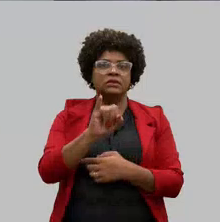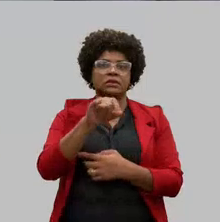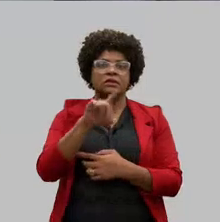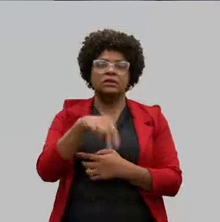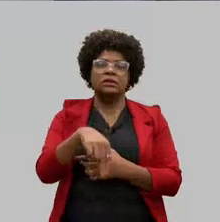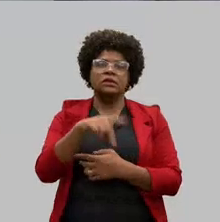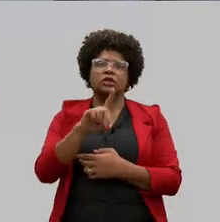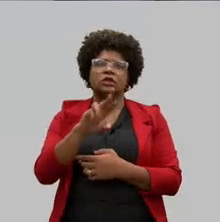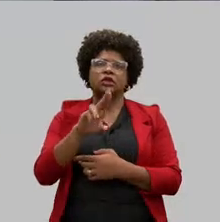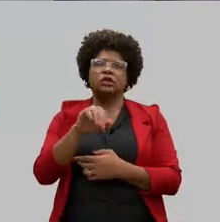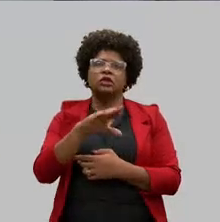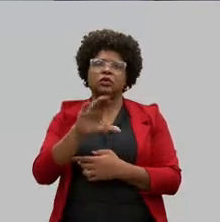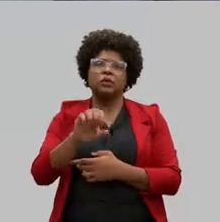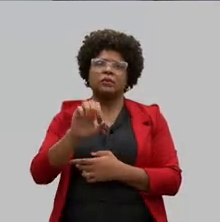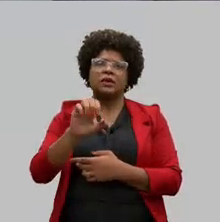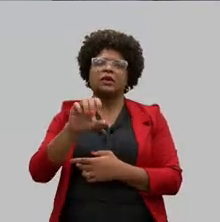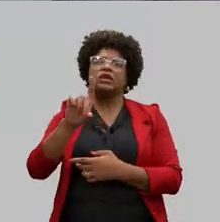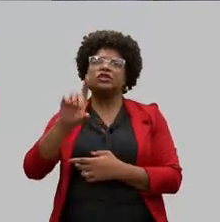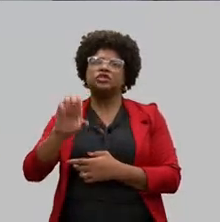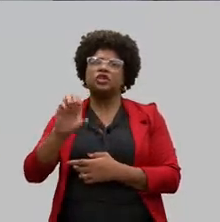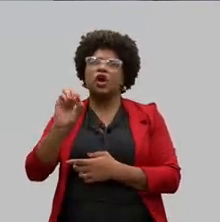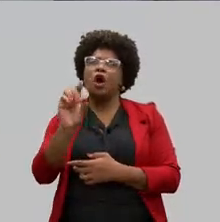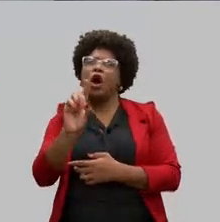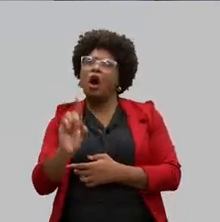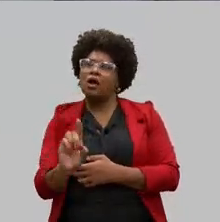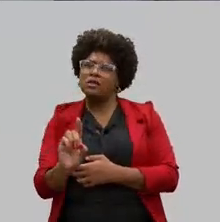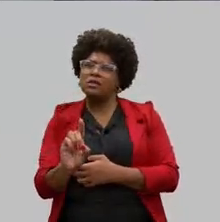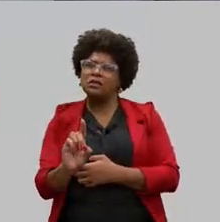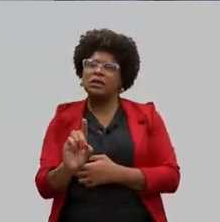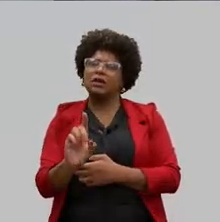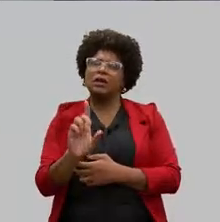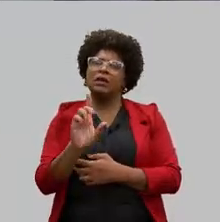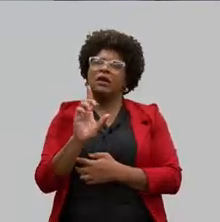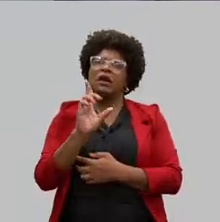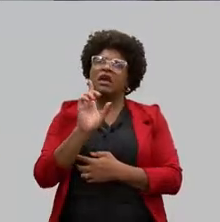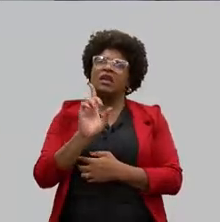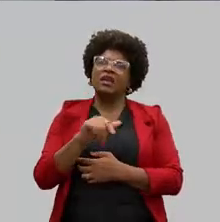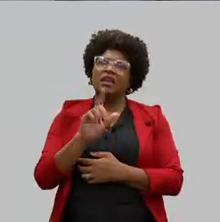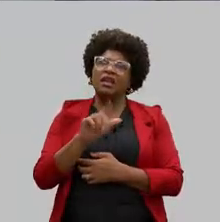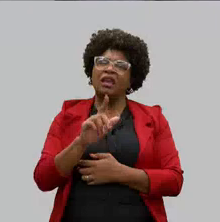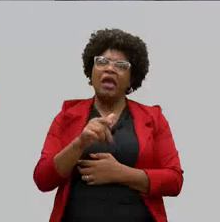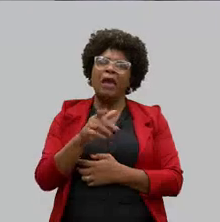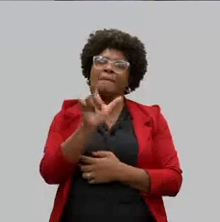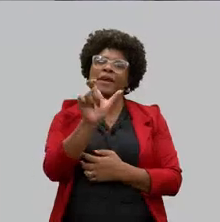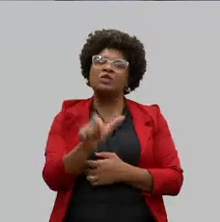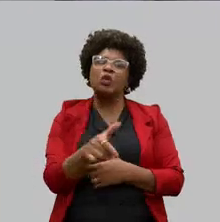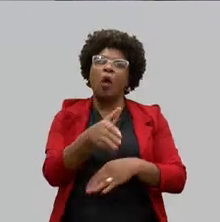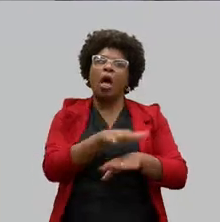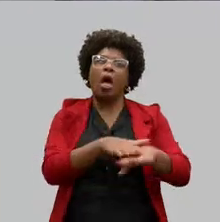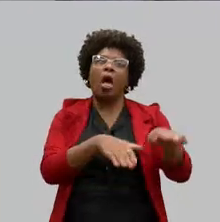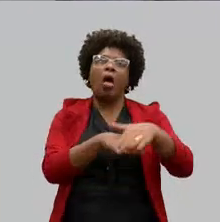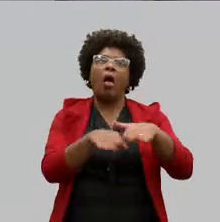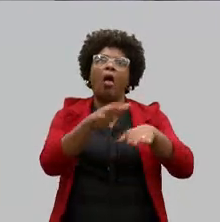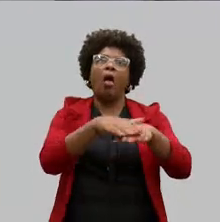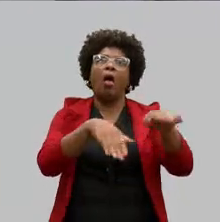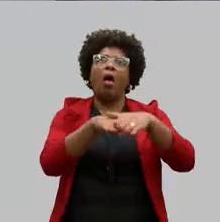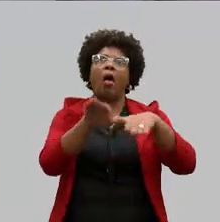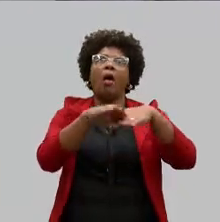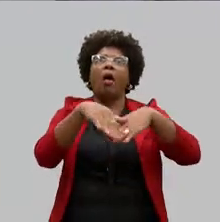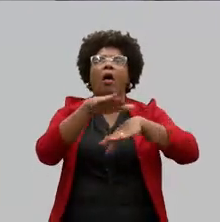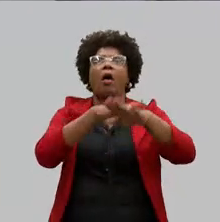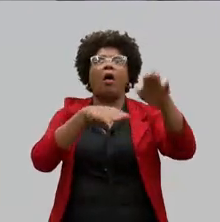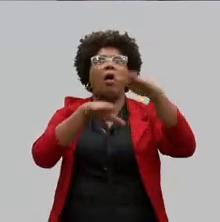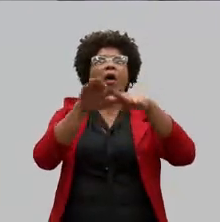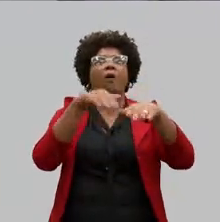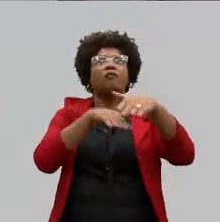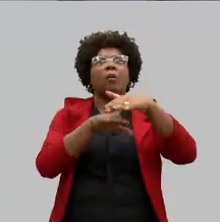a semana de conscientização dela que é aquela são os acumuladores muitas vezes a gente vê nesses nessas séries de televisão as